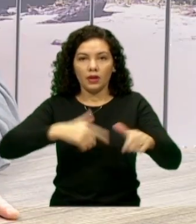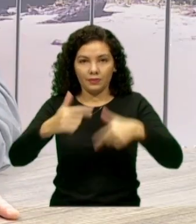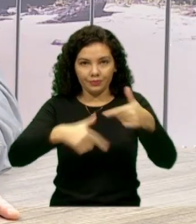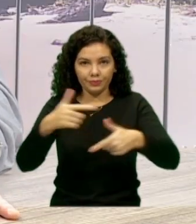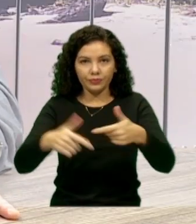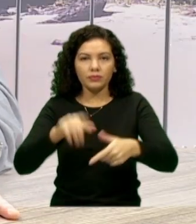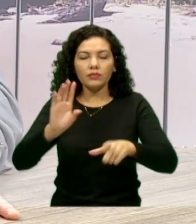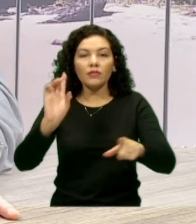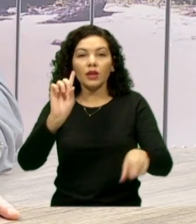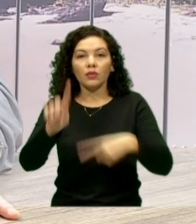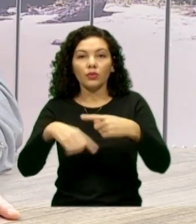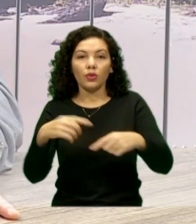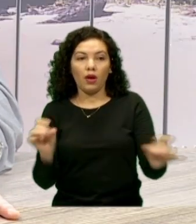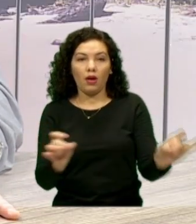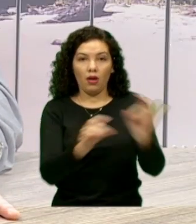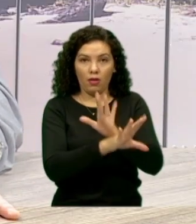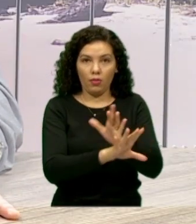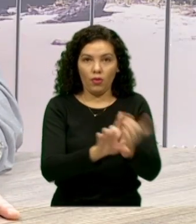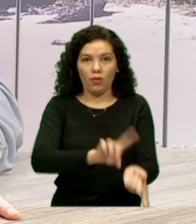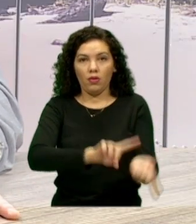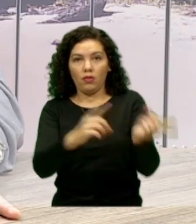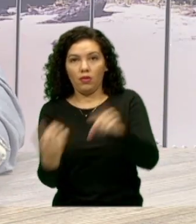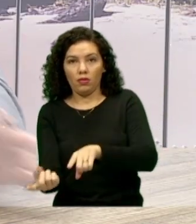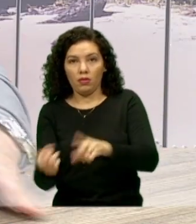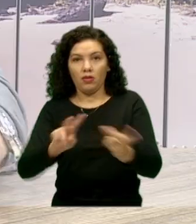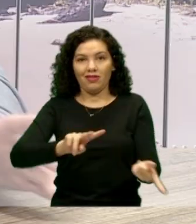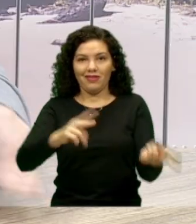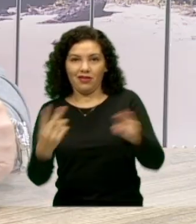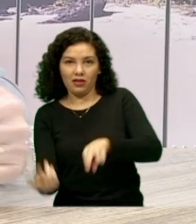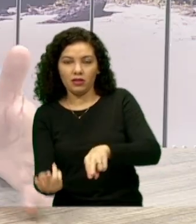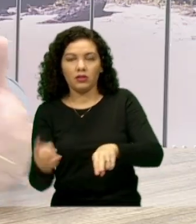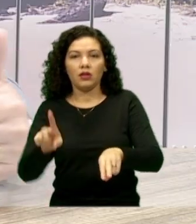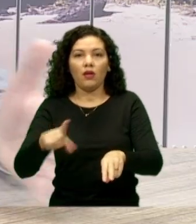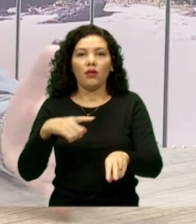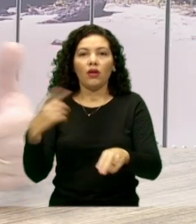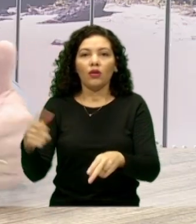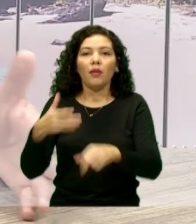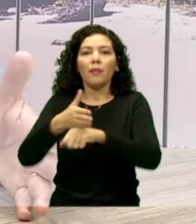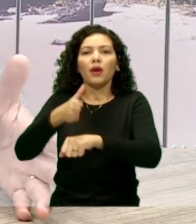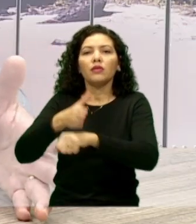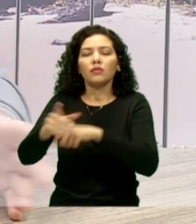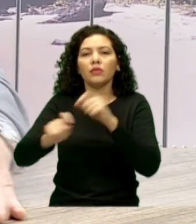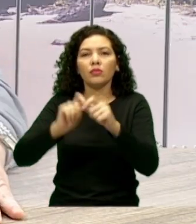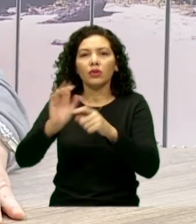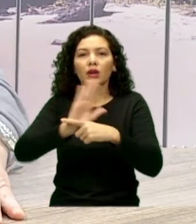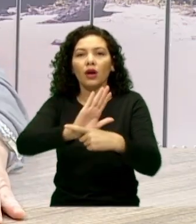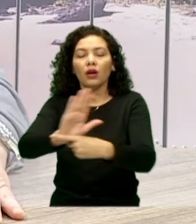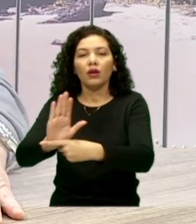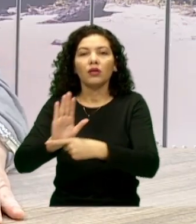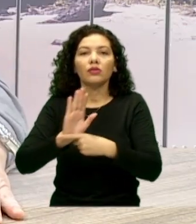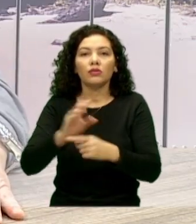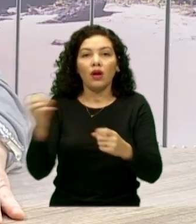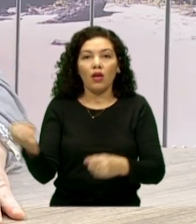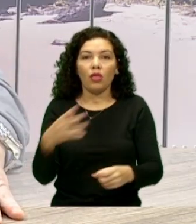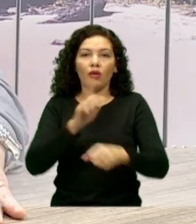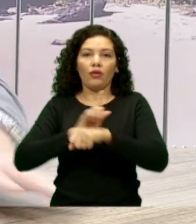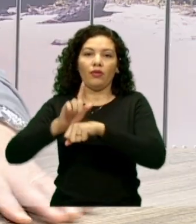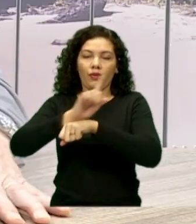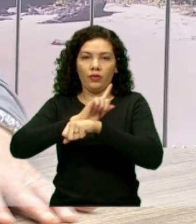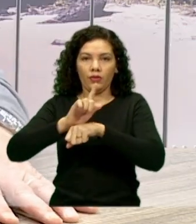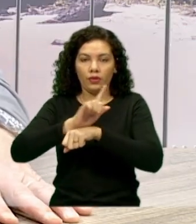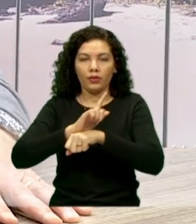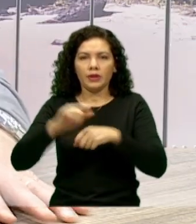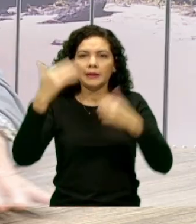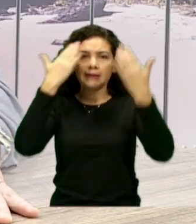transição, já na transição nós também participamos mais para auxiliar até a nova gestão a